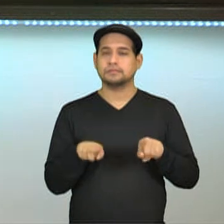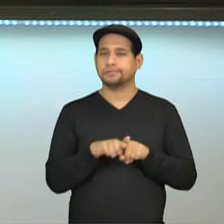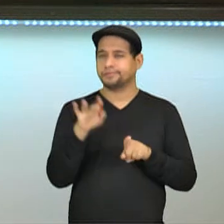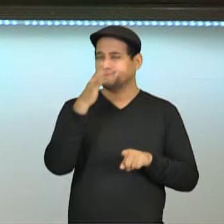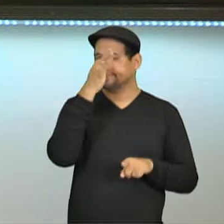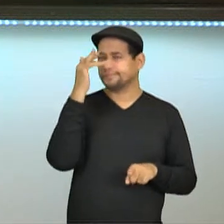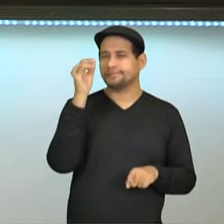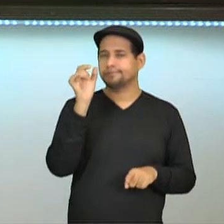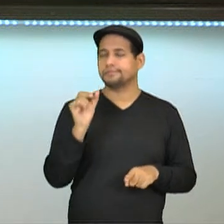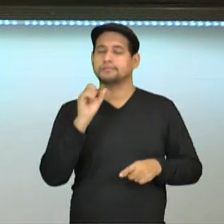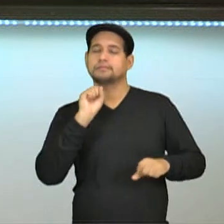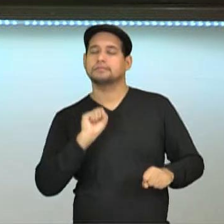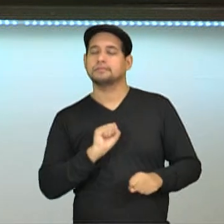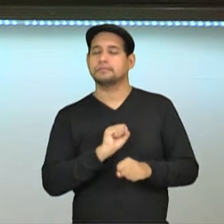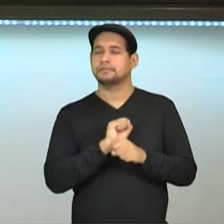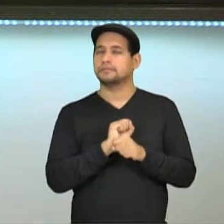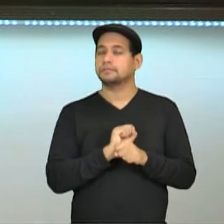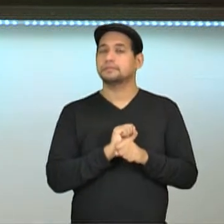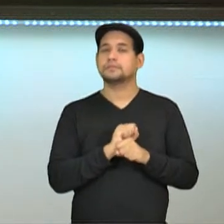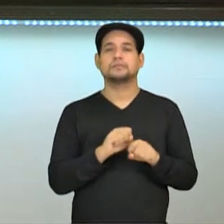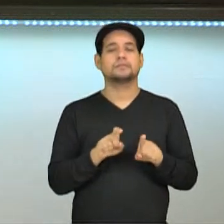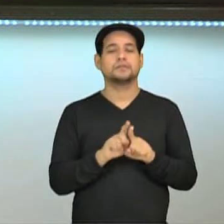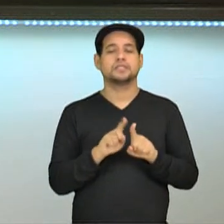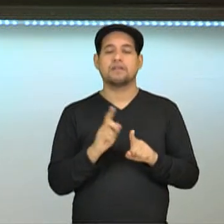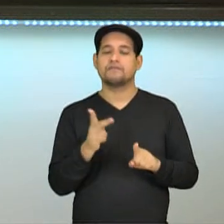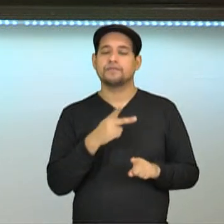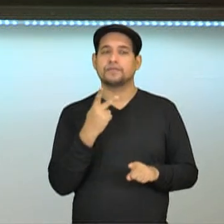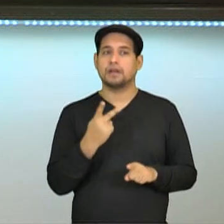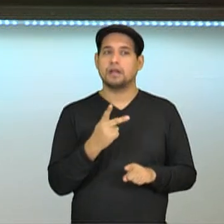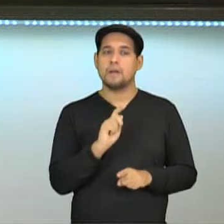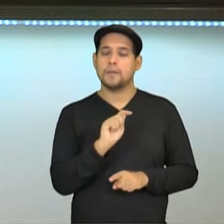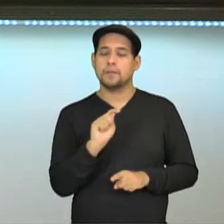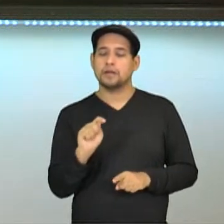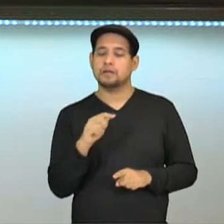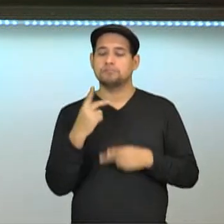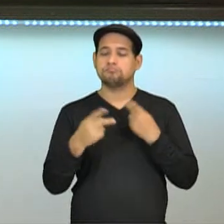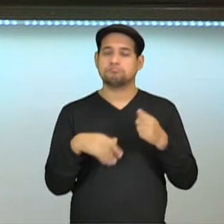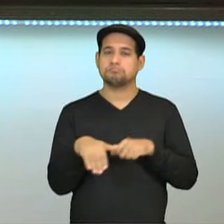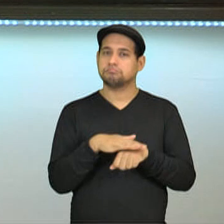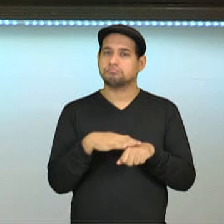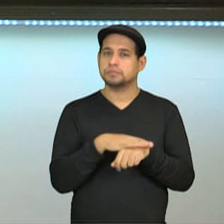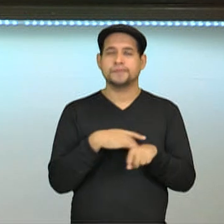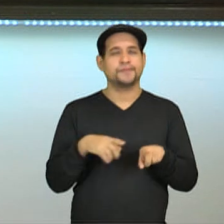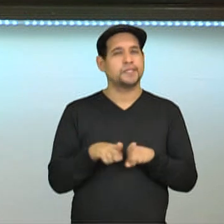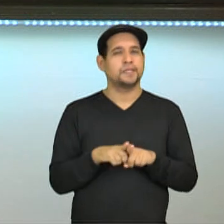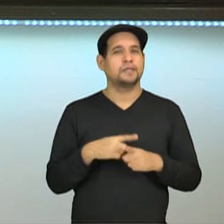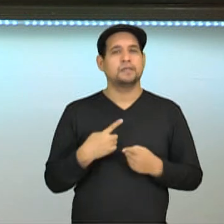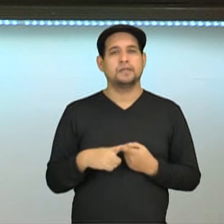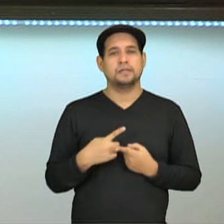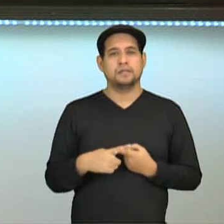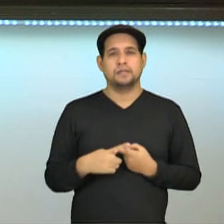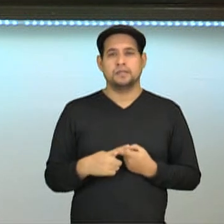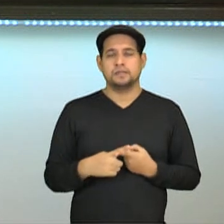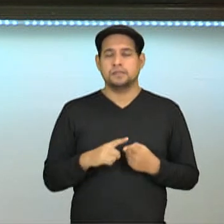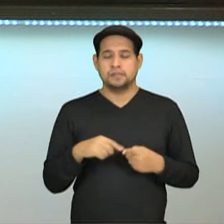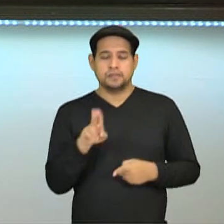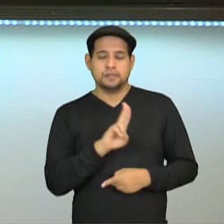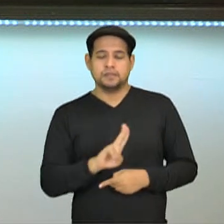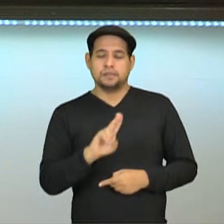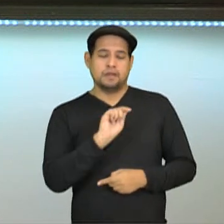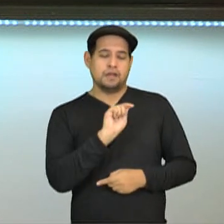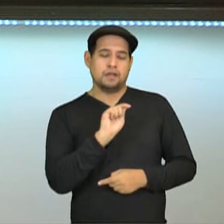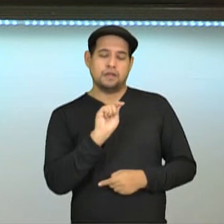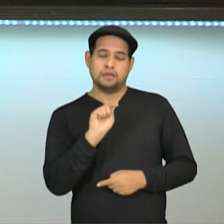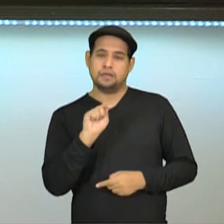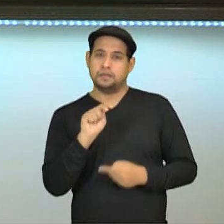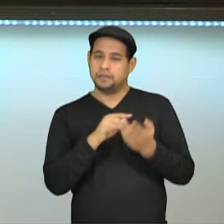pessoas dão uma paradinha e interrompem a fala no momento em que estão conversando com alguém, né? E aí usa-se as